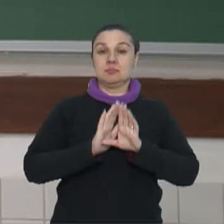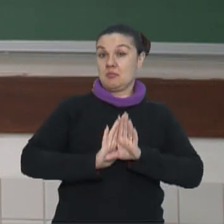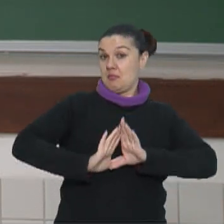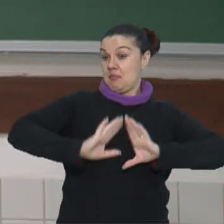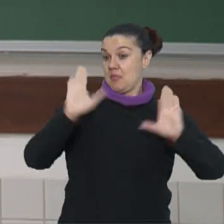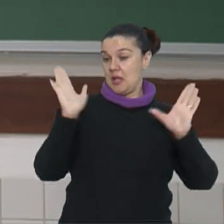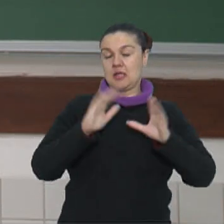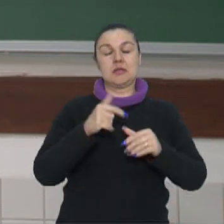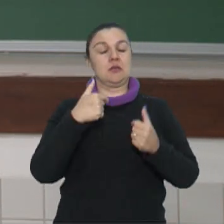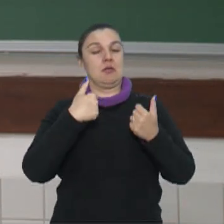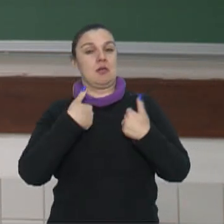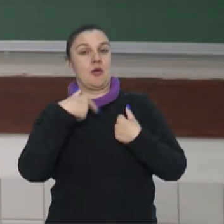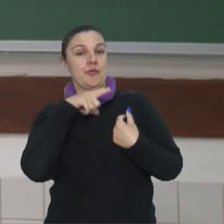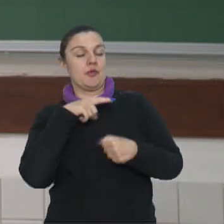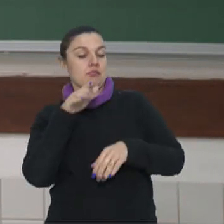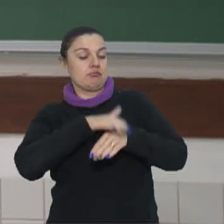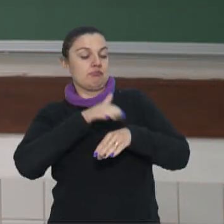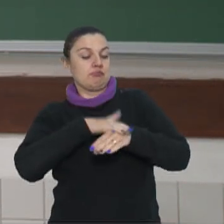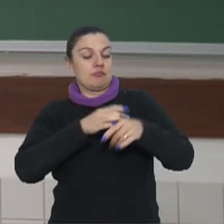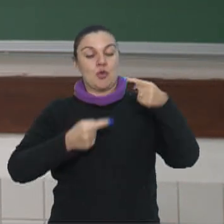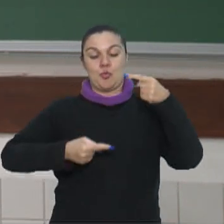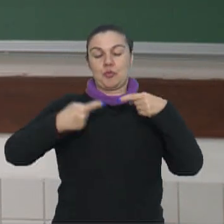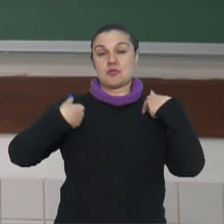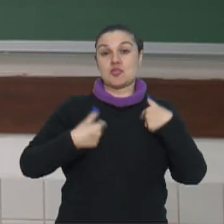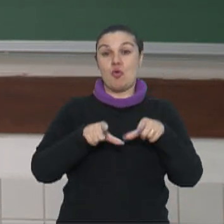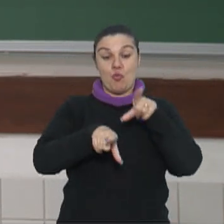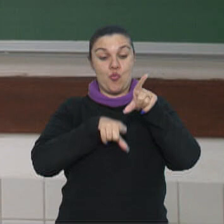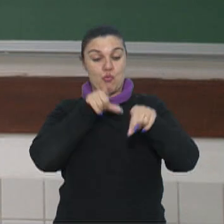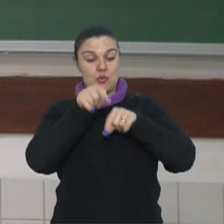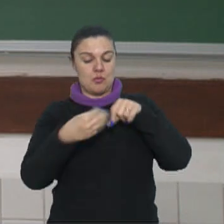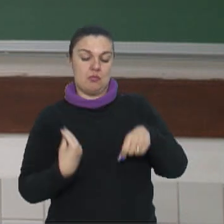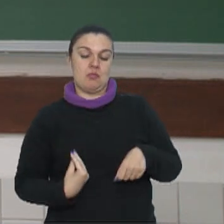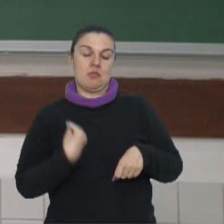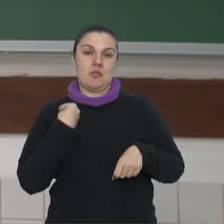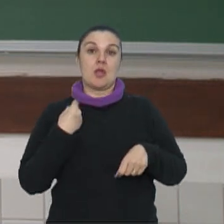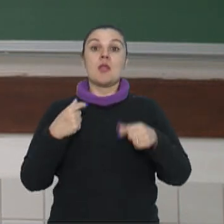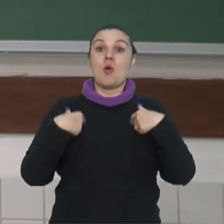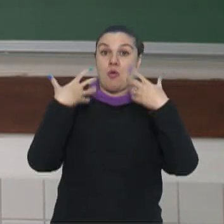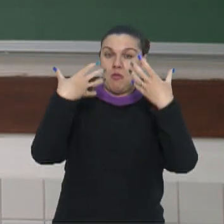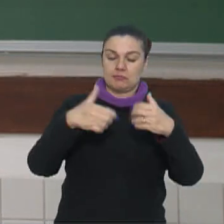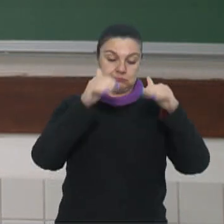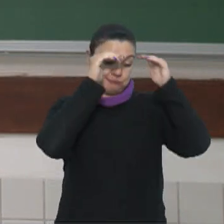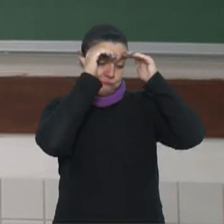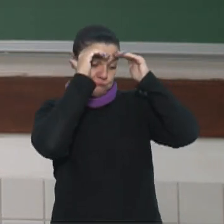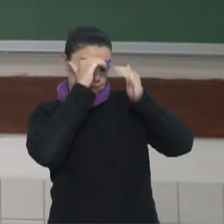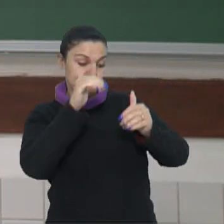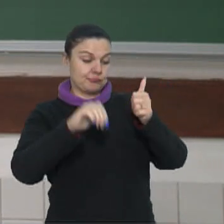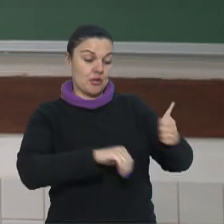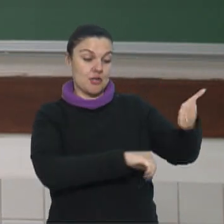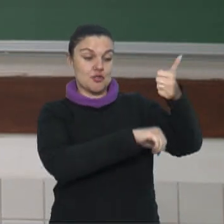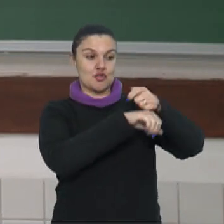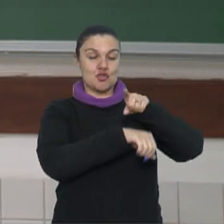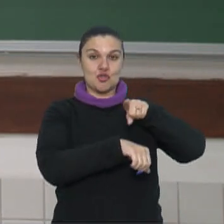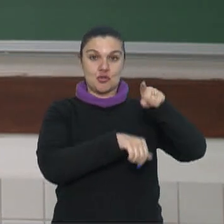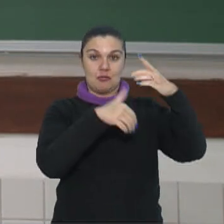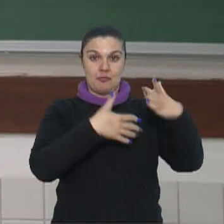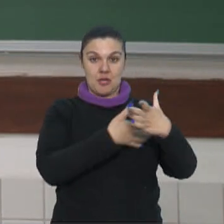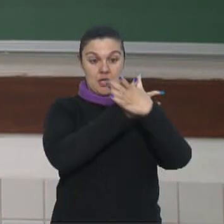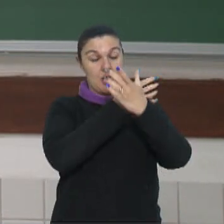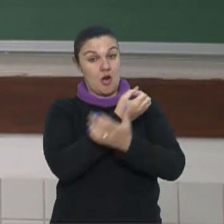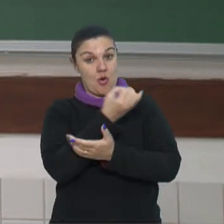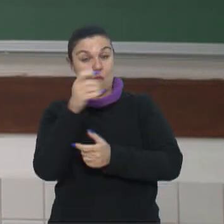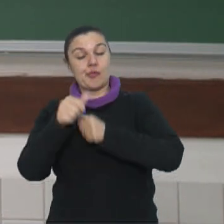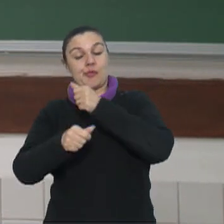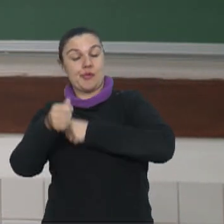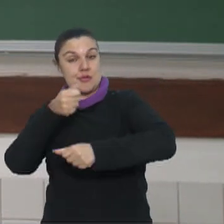eles, eu tenho uma determinada autonomia política na minha cidade, desde que eu aceito a subordinação e pago. Outras são administradas, como vocês viram